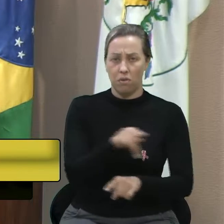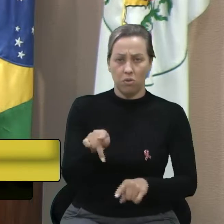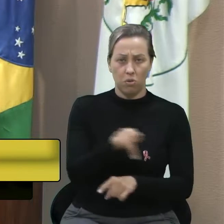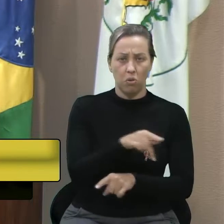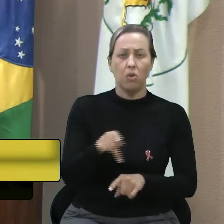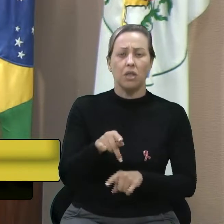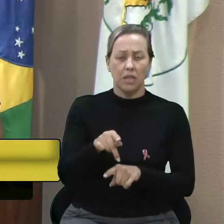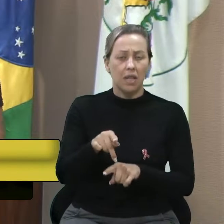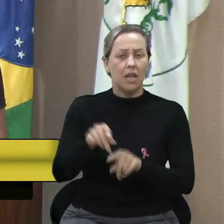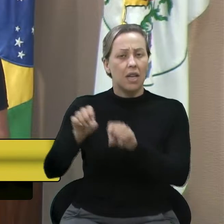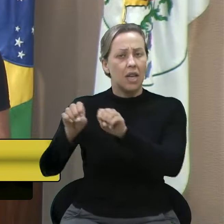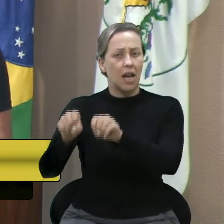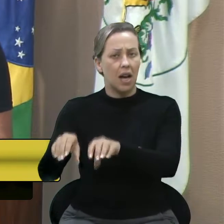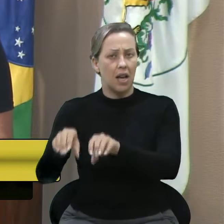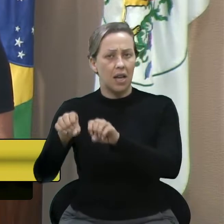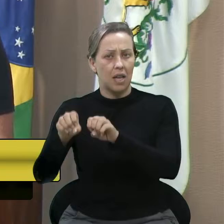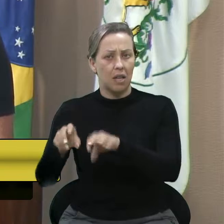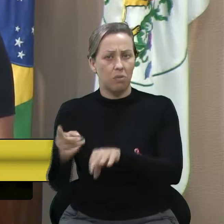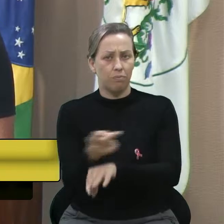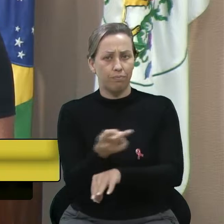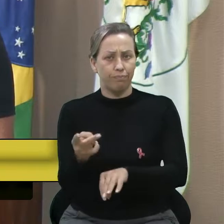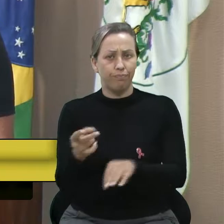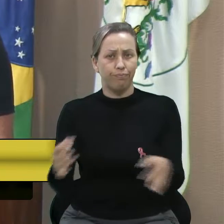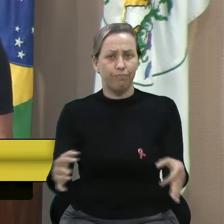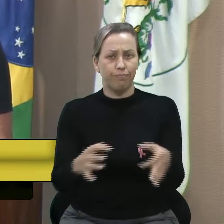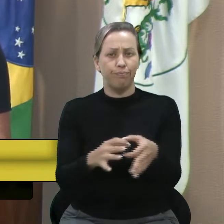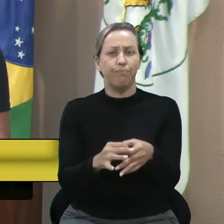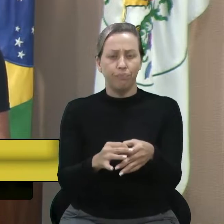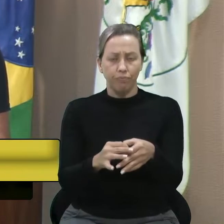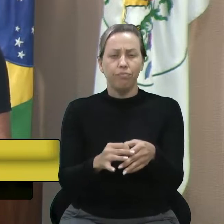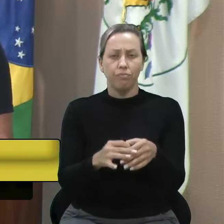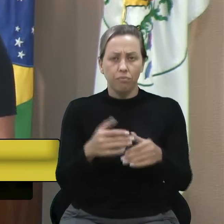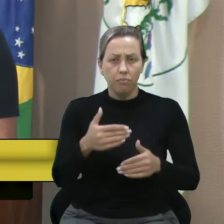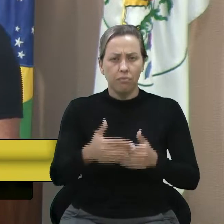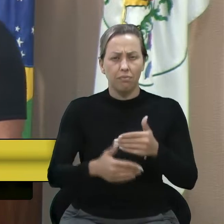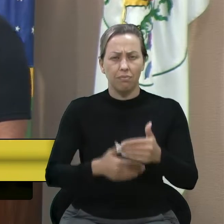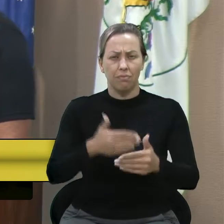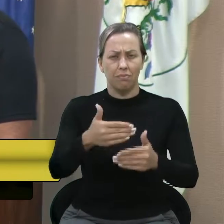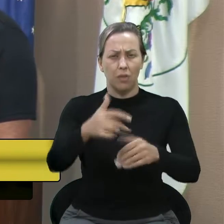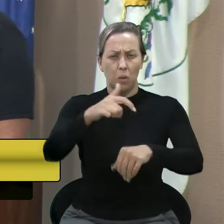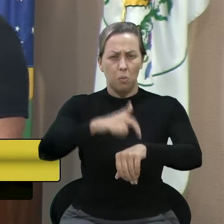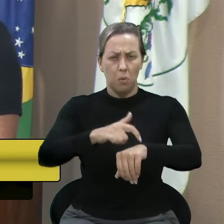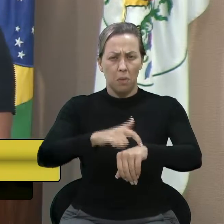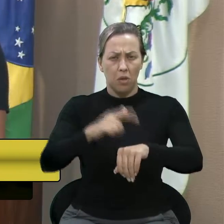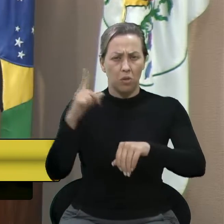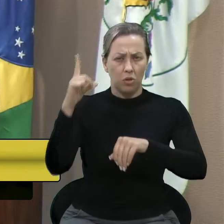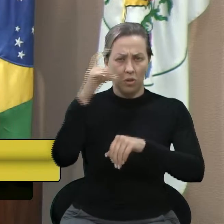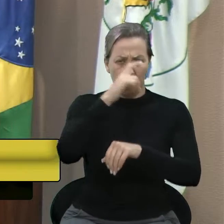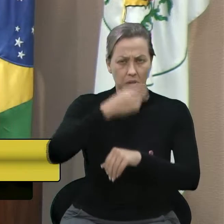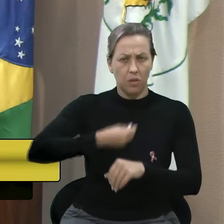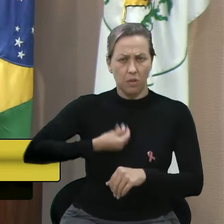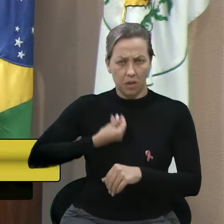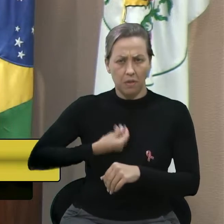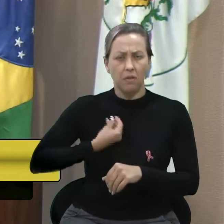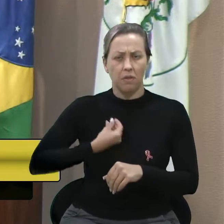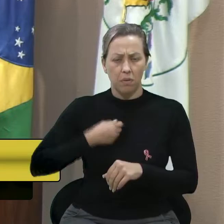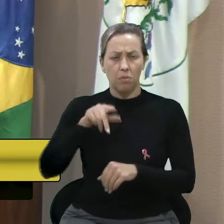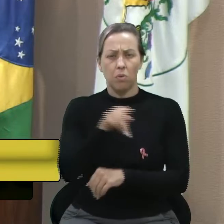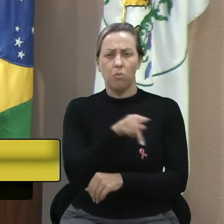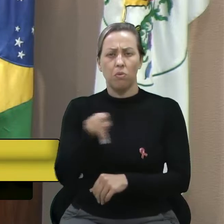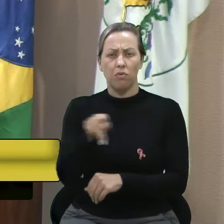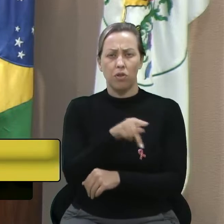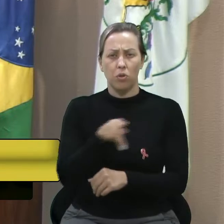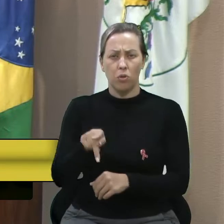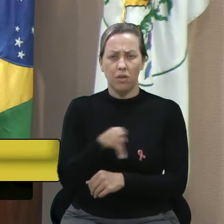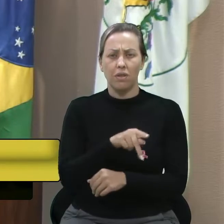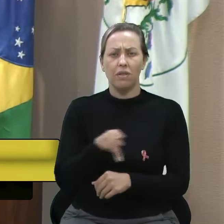e da educação. Mesmo diante do cenário atual que vivemos, em que os